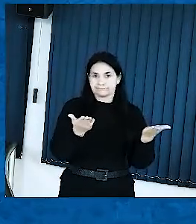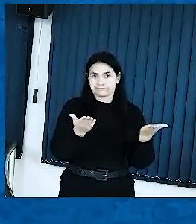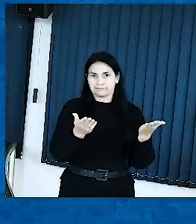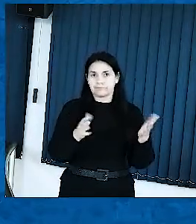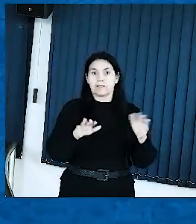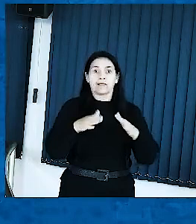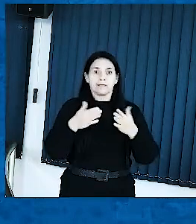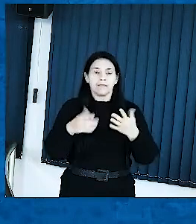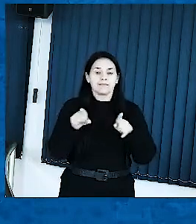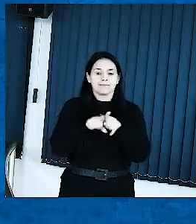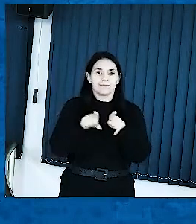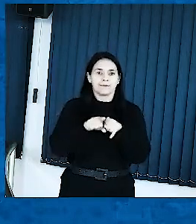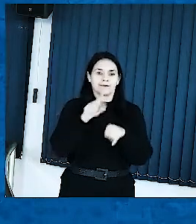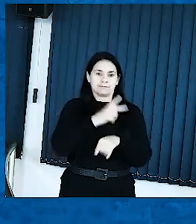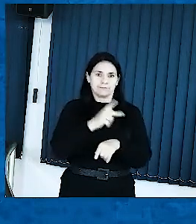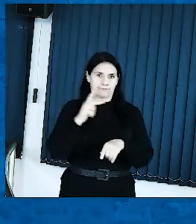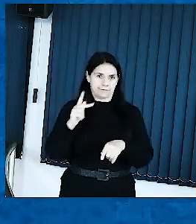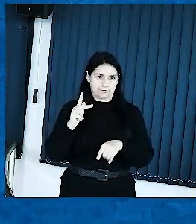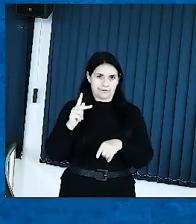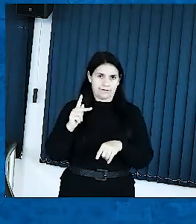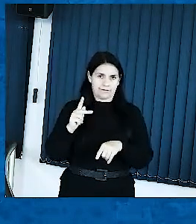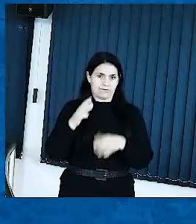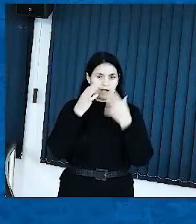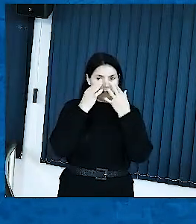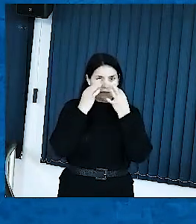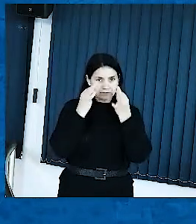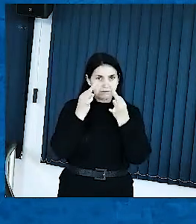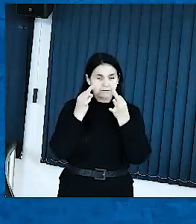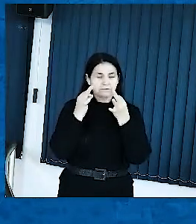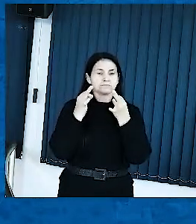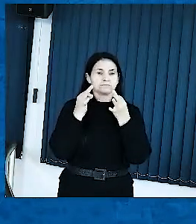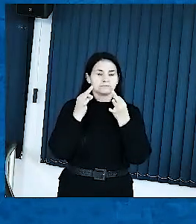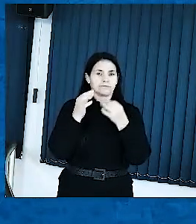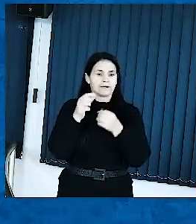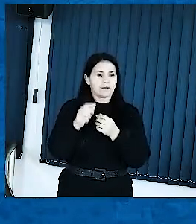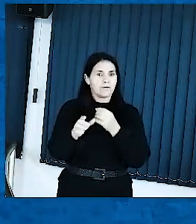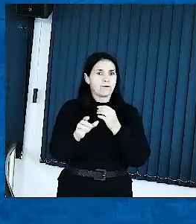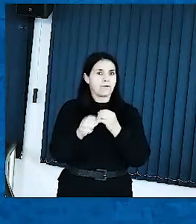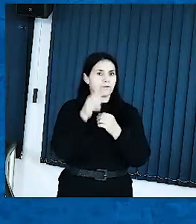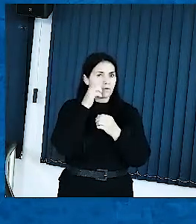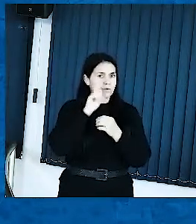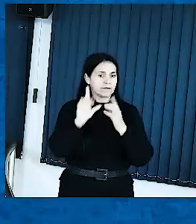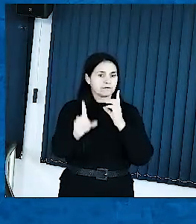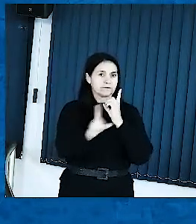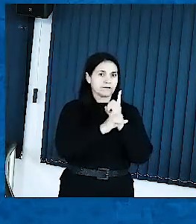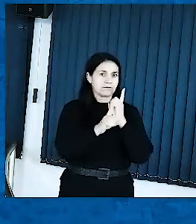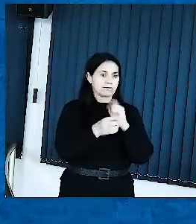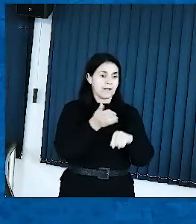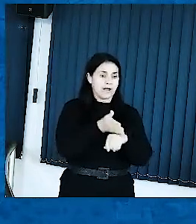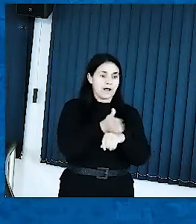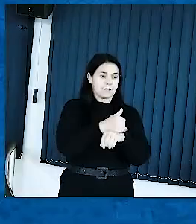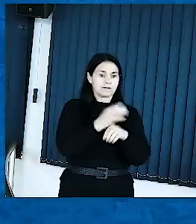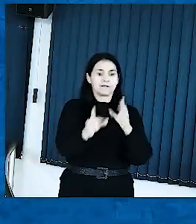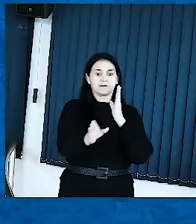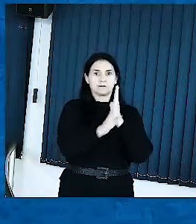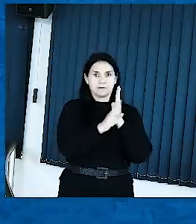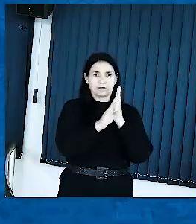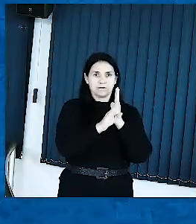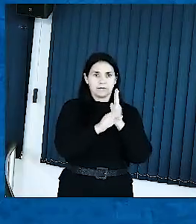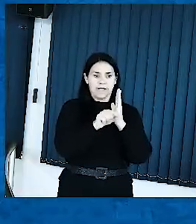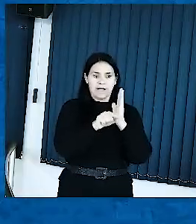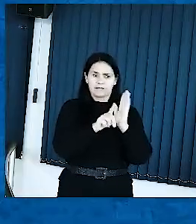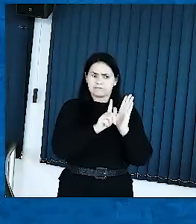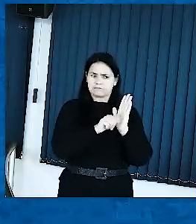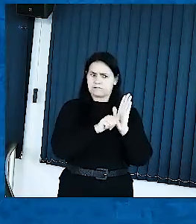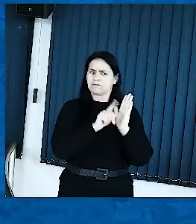Além do professor ficar atento para conseguir detectar precocemente um atraso, chamar essa família